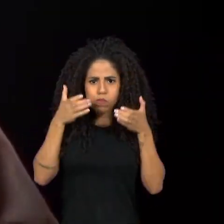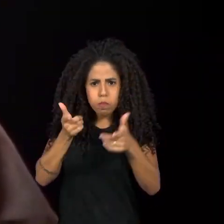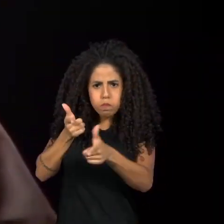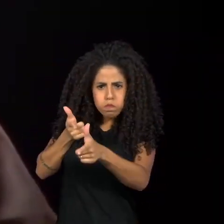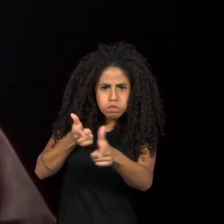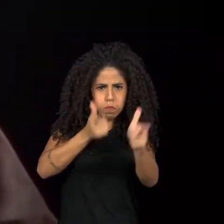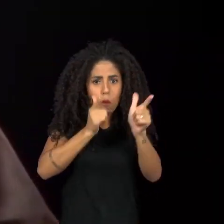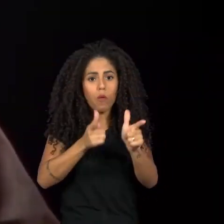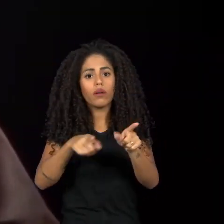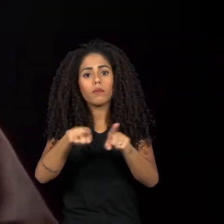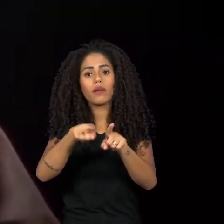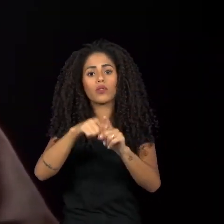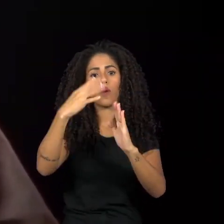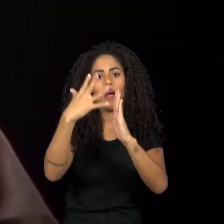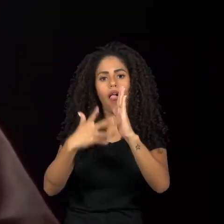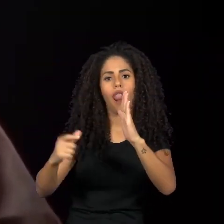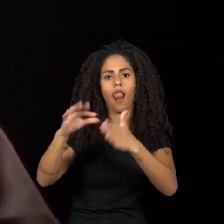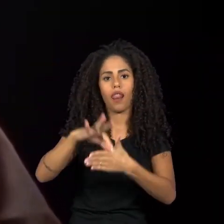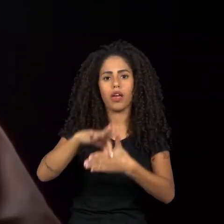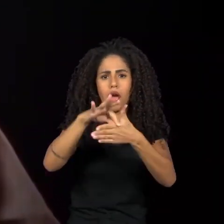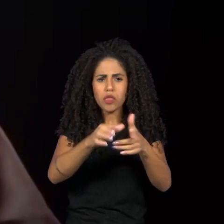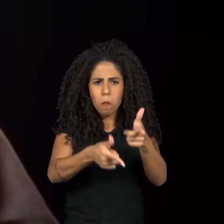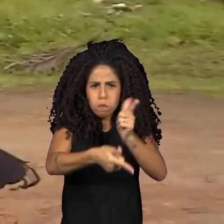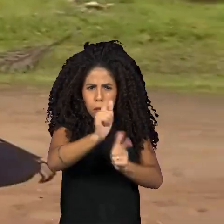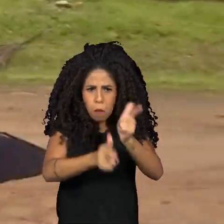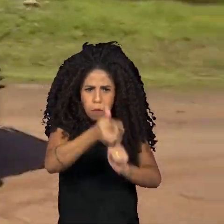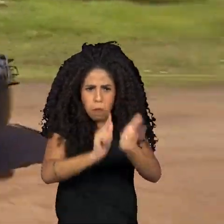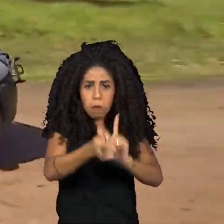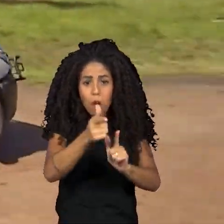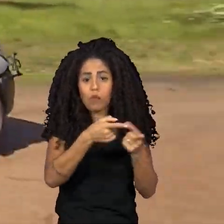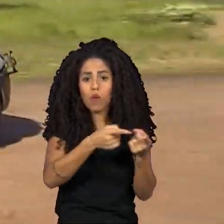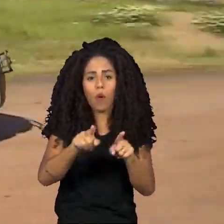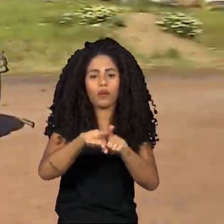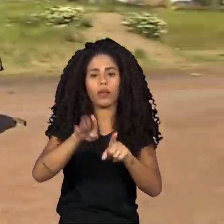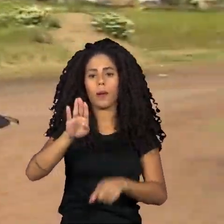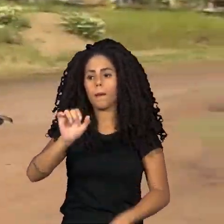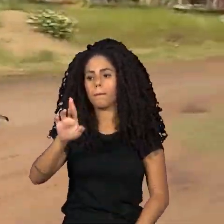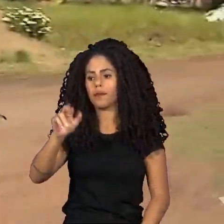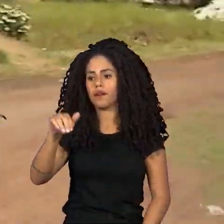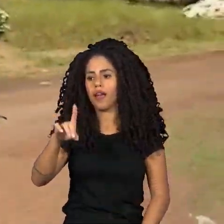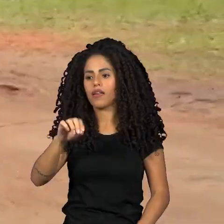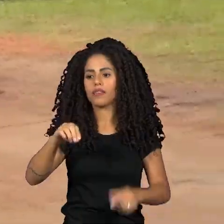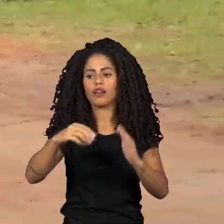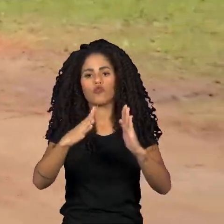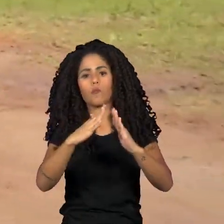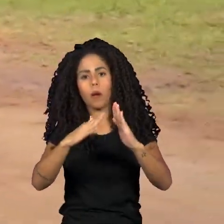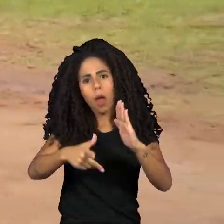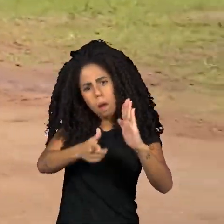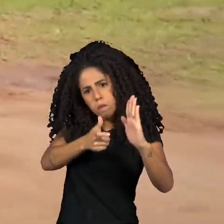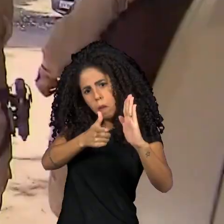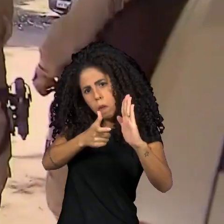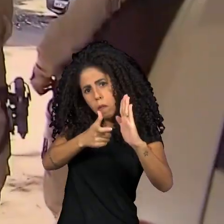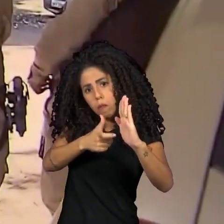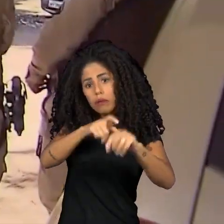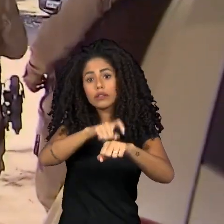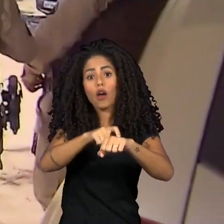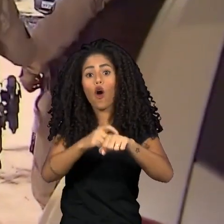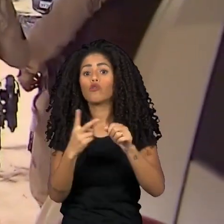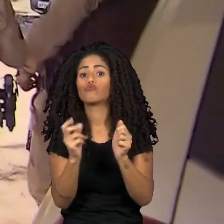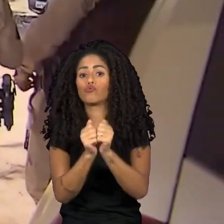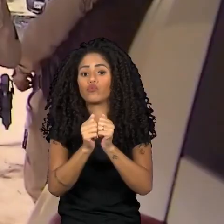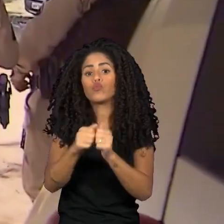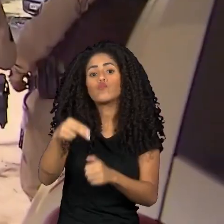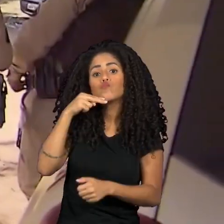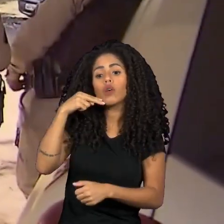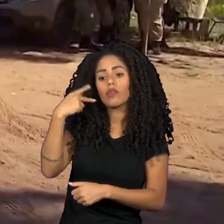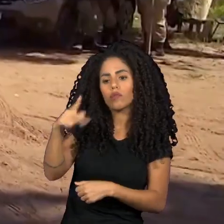estava a líder quilombola e efetuaram os disparos. Bernadette estava acompanhada de 3 netos na hora do crime. Bernadette